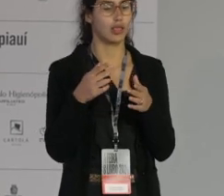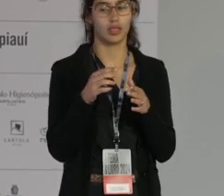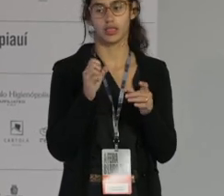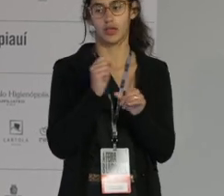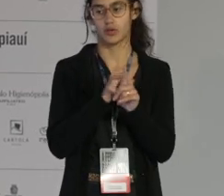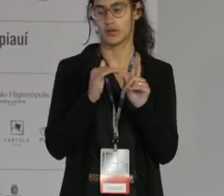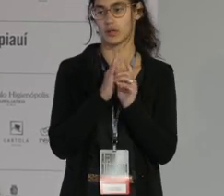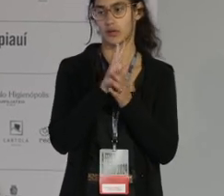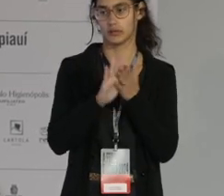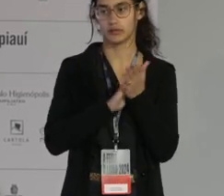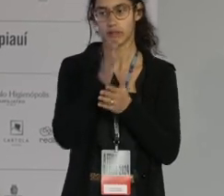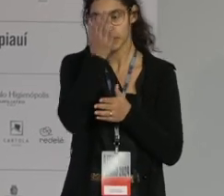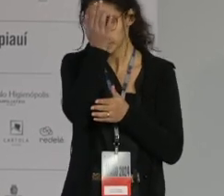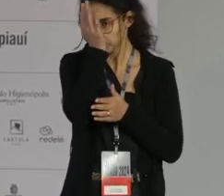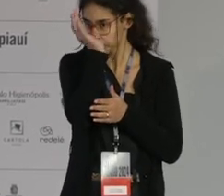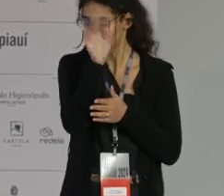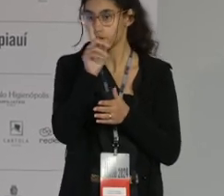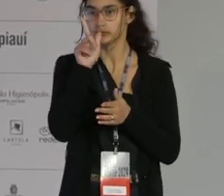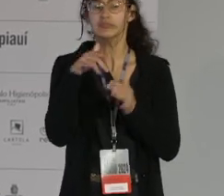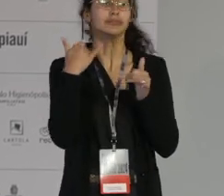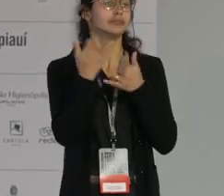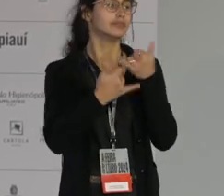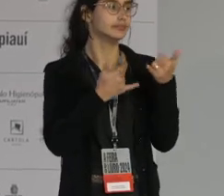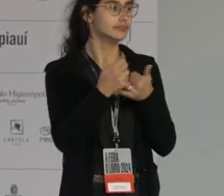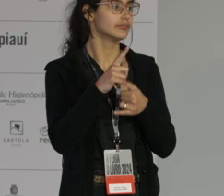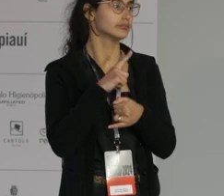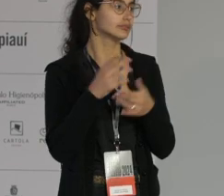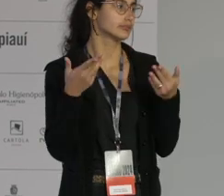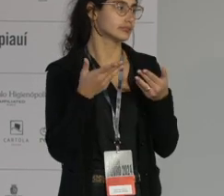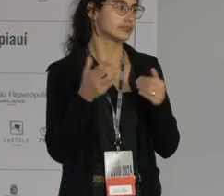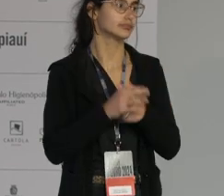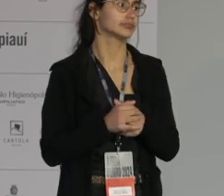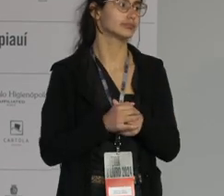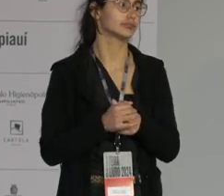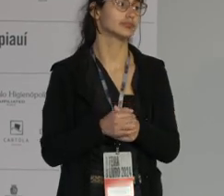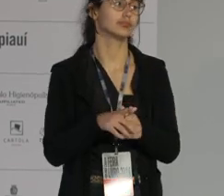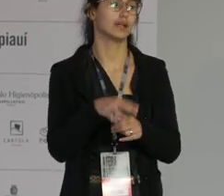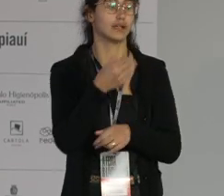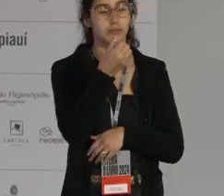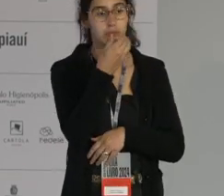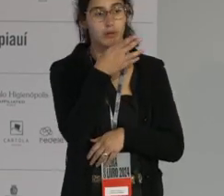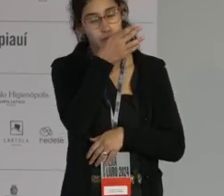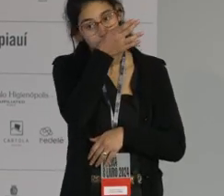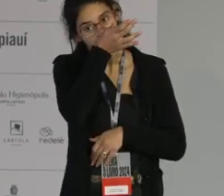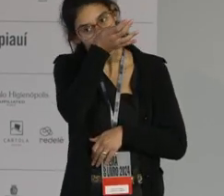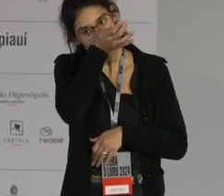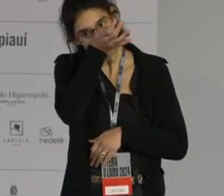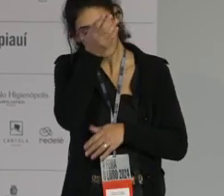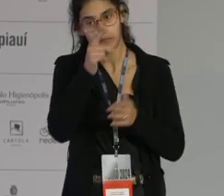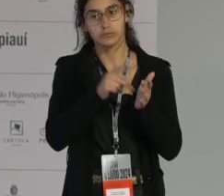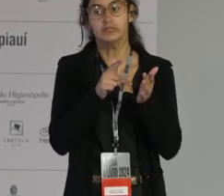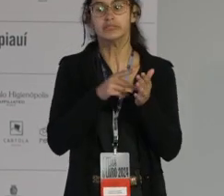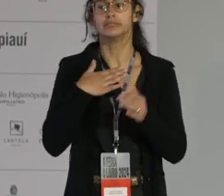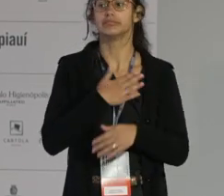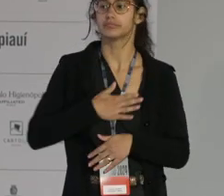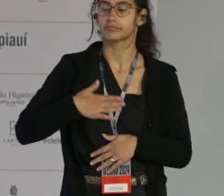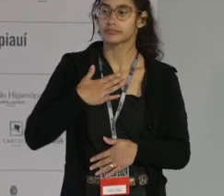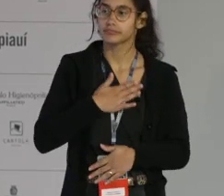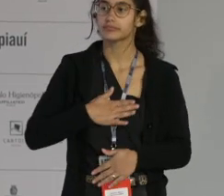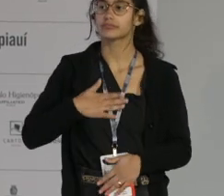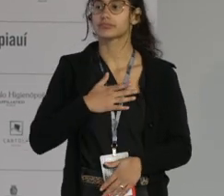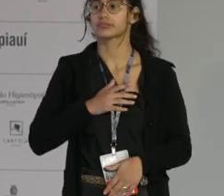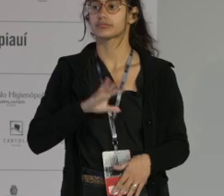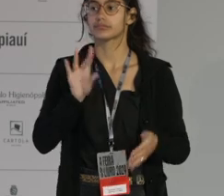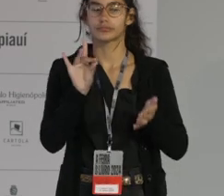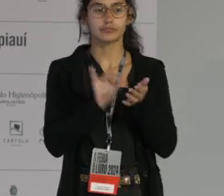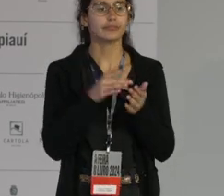socialmente reprovável. É meio uma brincadeira com isso. Mas é bom, na verdade eu gosto de.